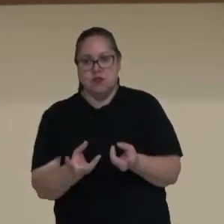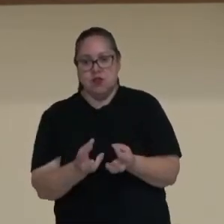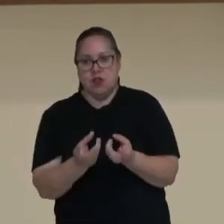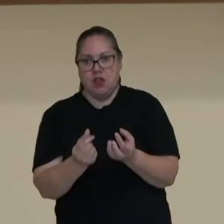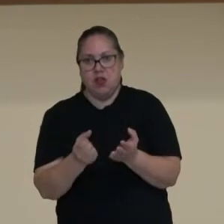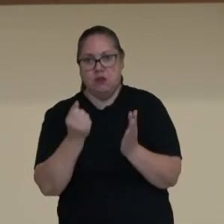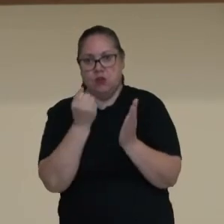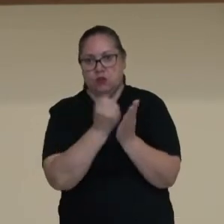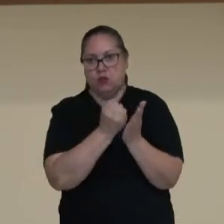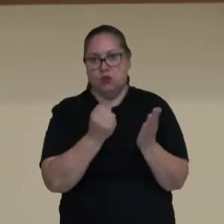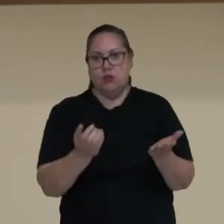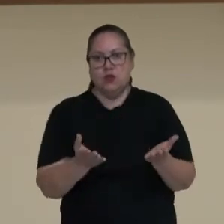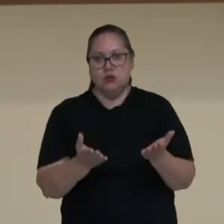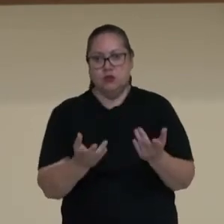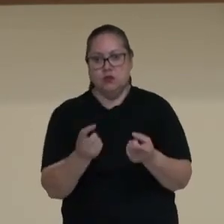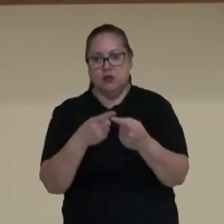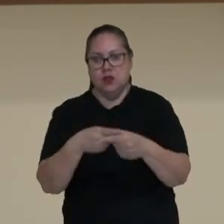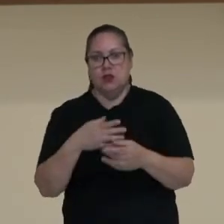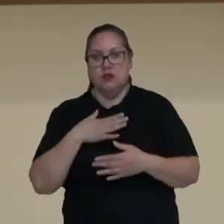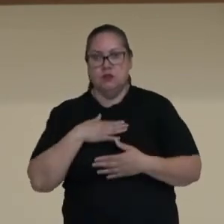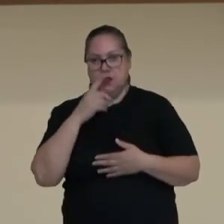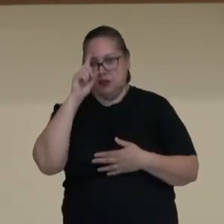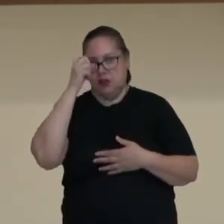queimo documentos contrários, né?